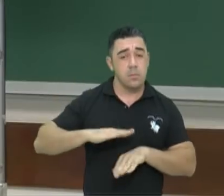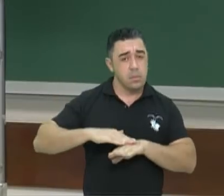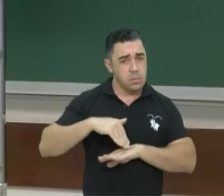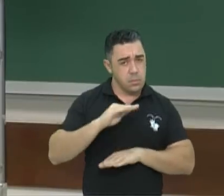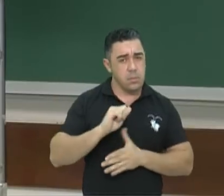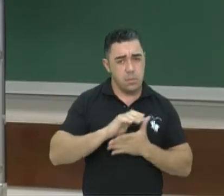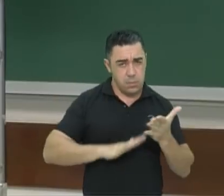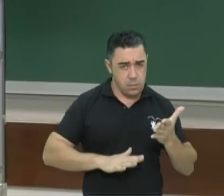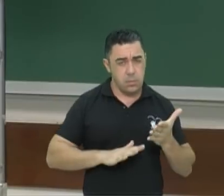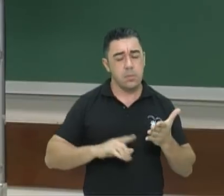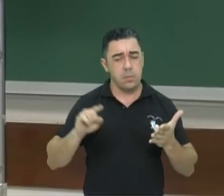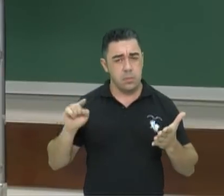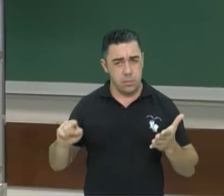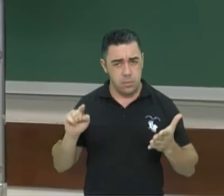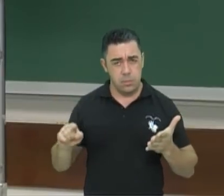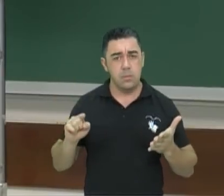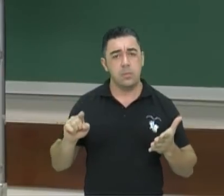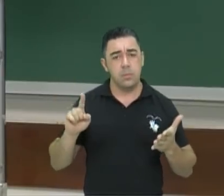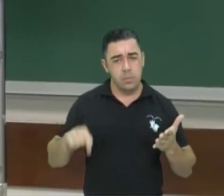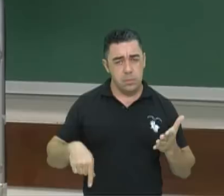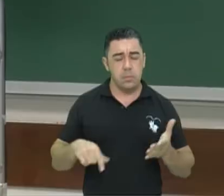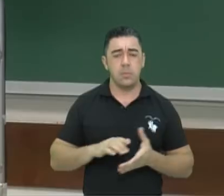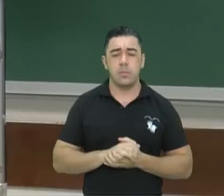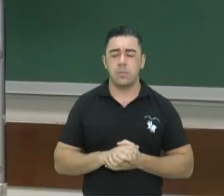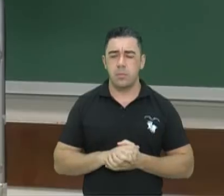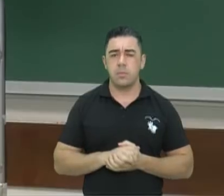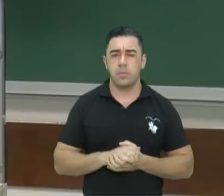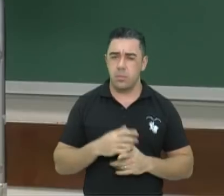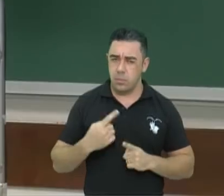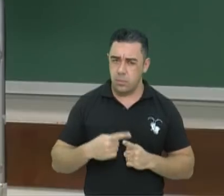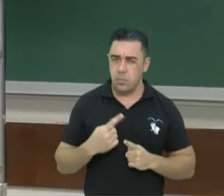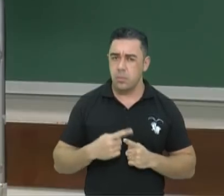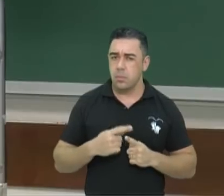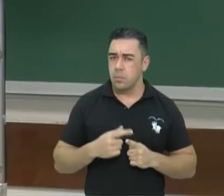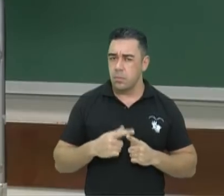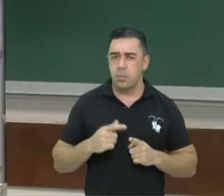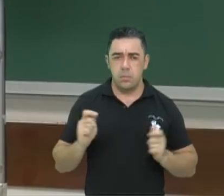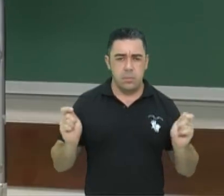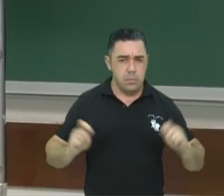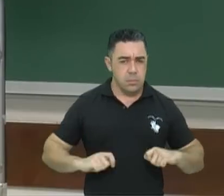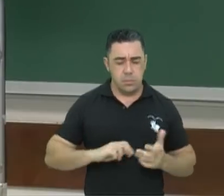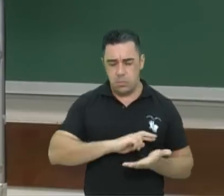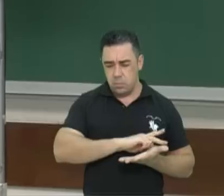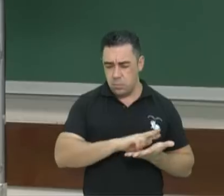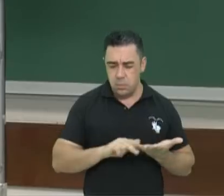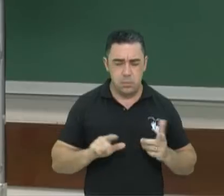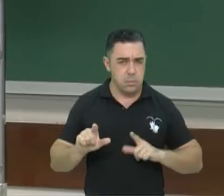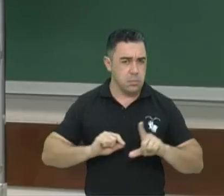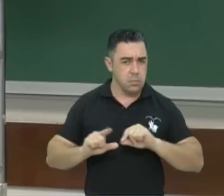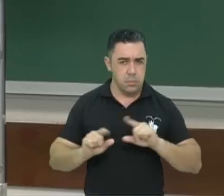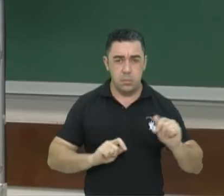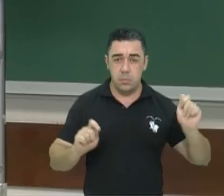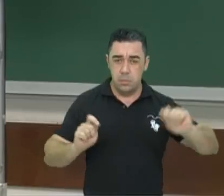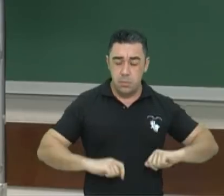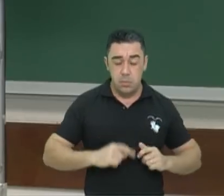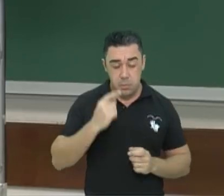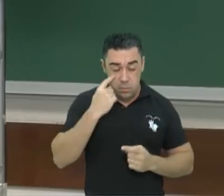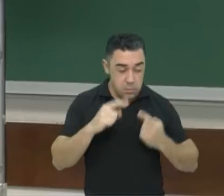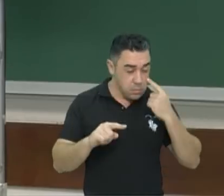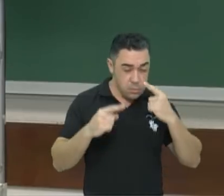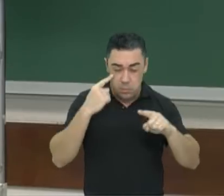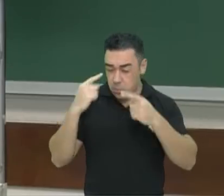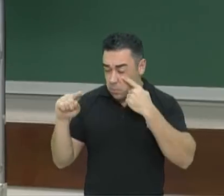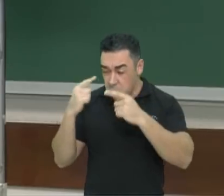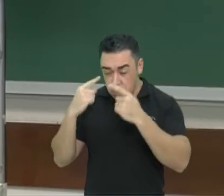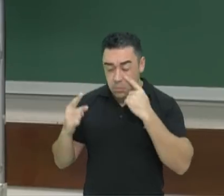exercícios sobre triângulos semelhantes, porque há uma imensidão de opções, de casos que a